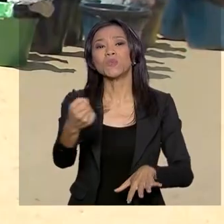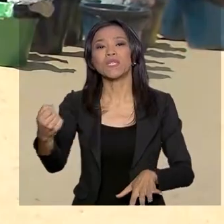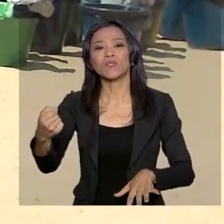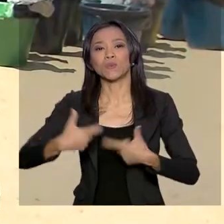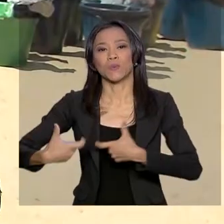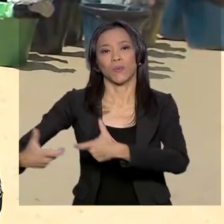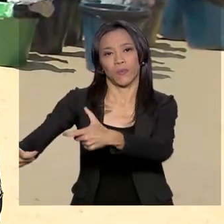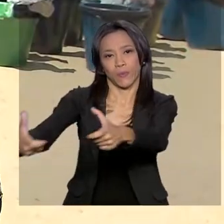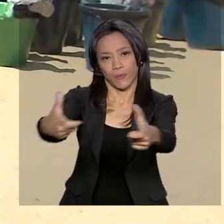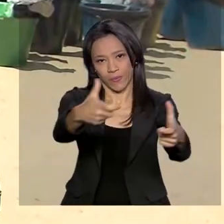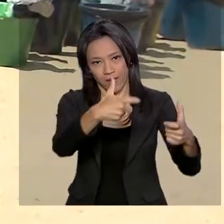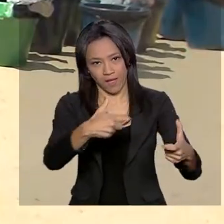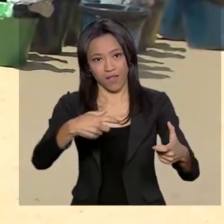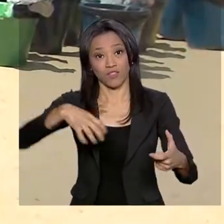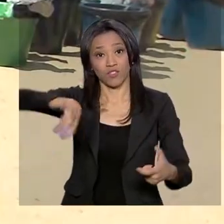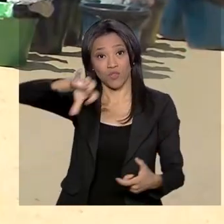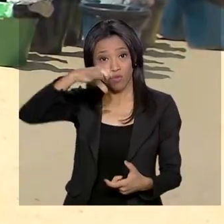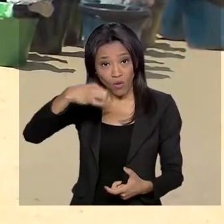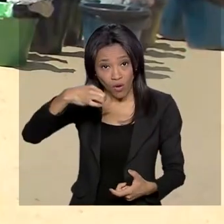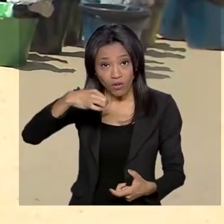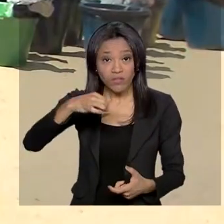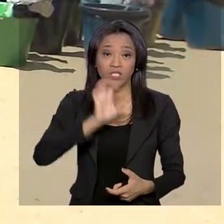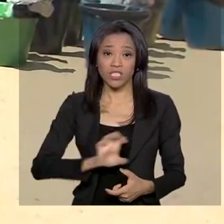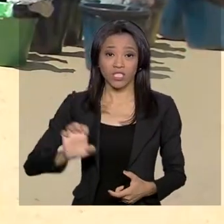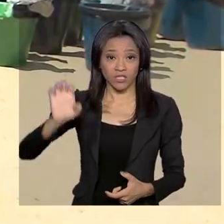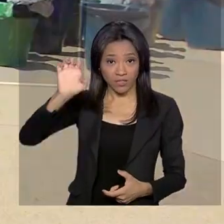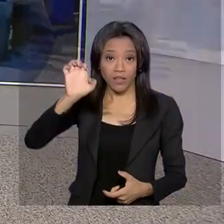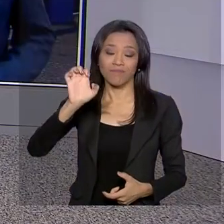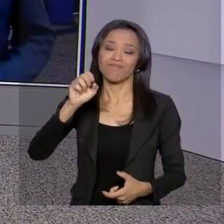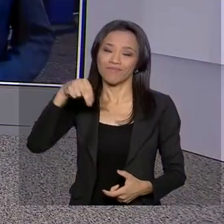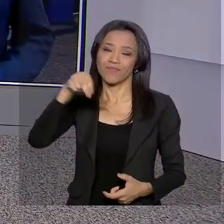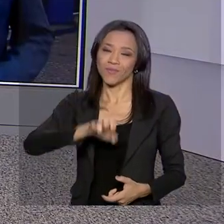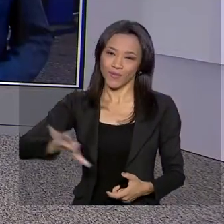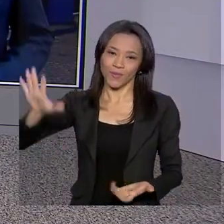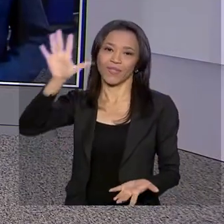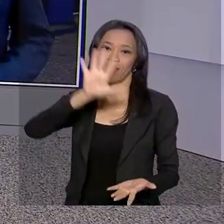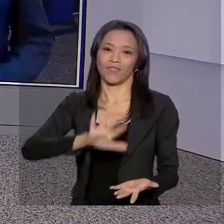estados do nordeste volto com você no estúdio renata brigada cabe pelas suas informações